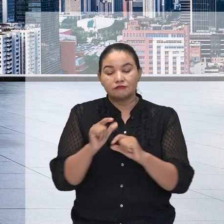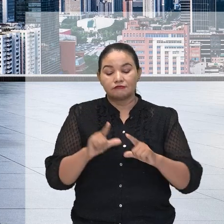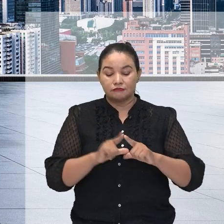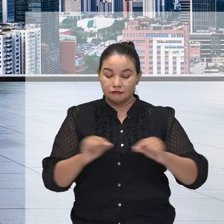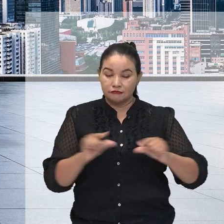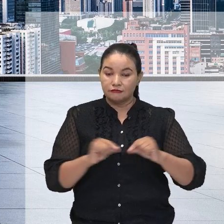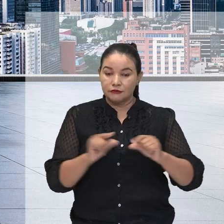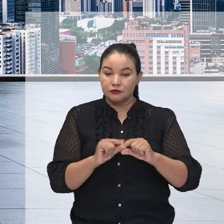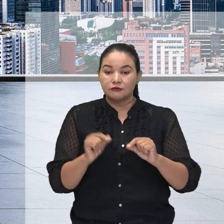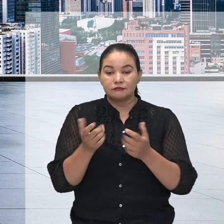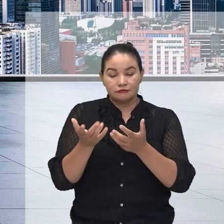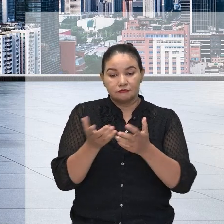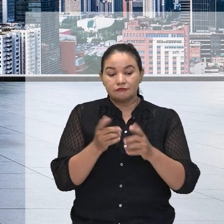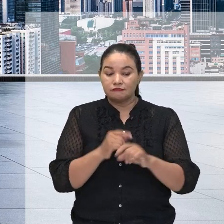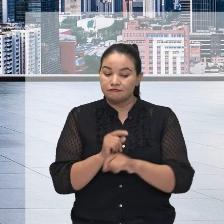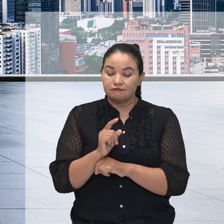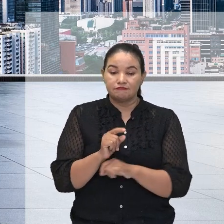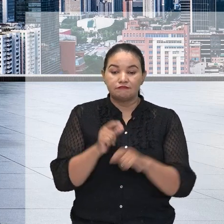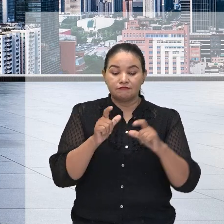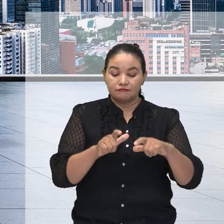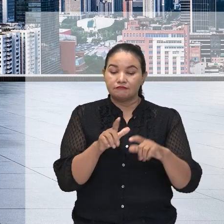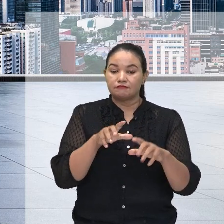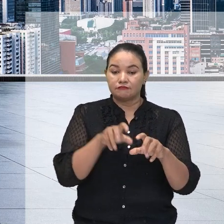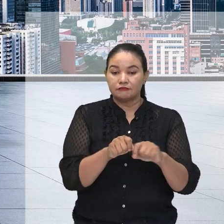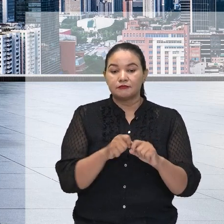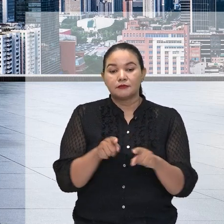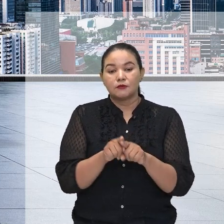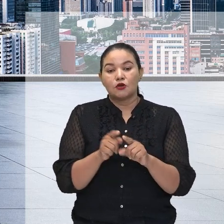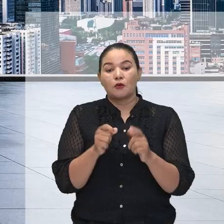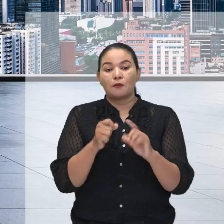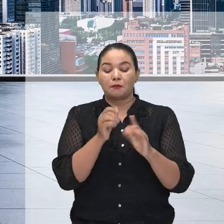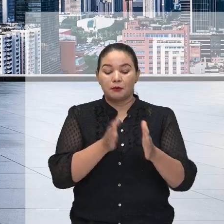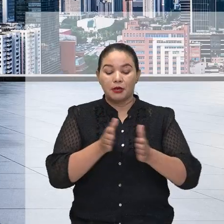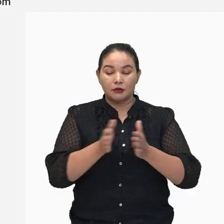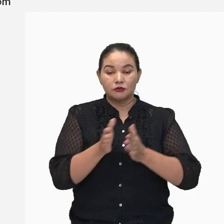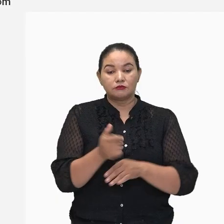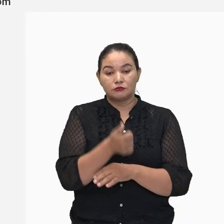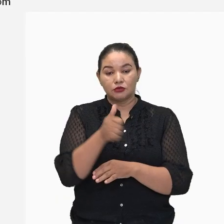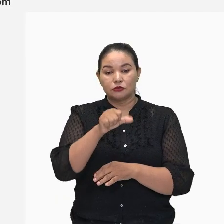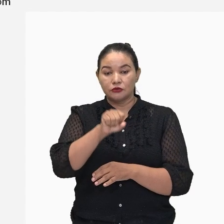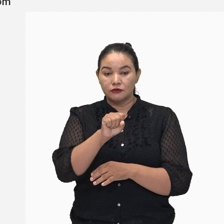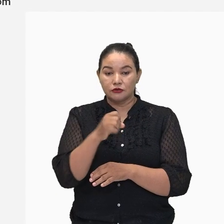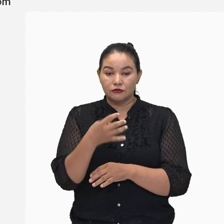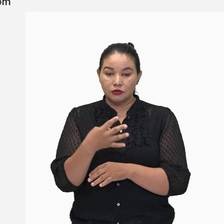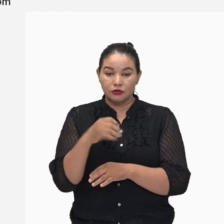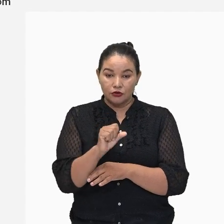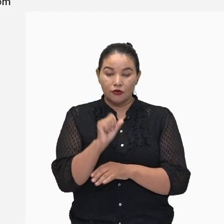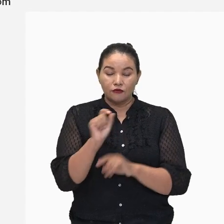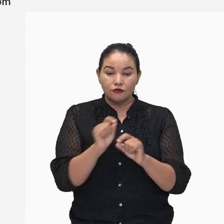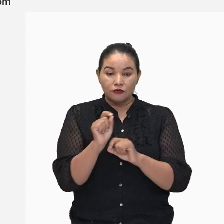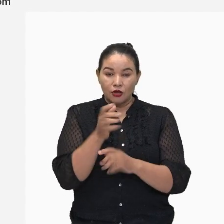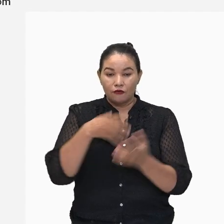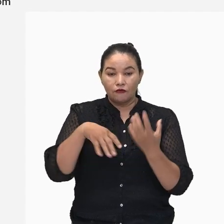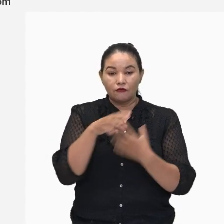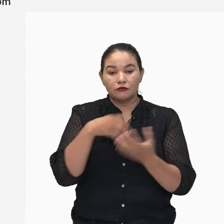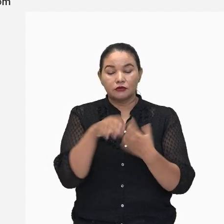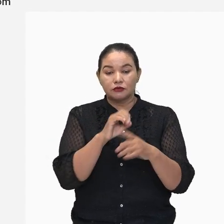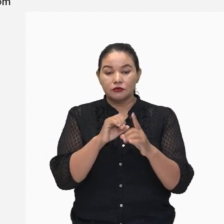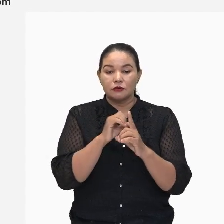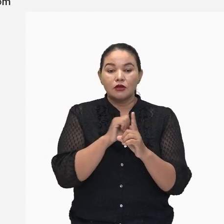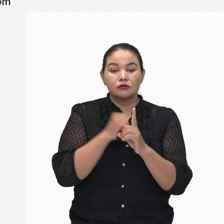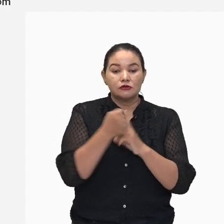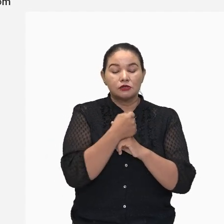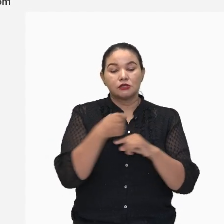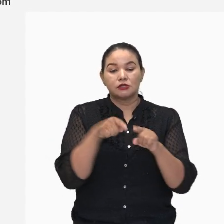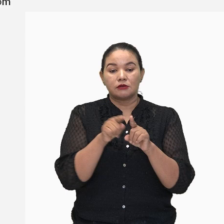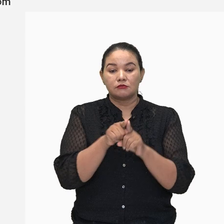japoneses. Então, no período aí de 1949, né, com a Revolução Socialista da China continental, Taiwan